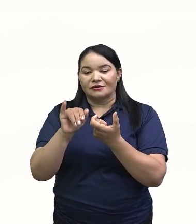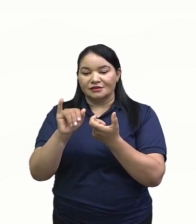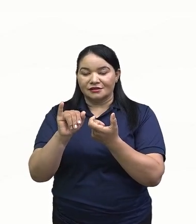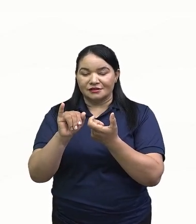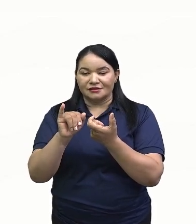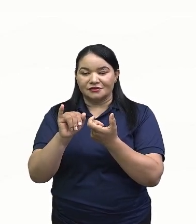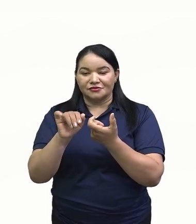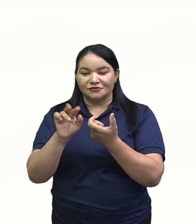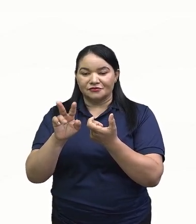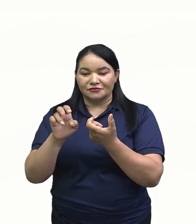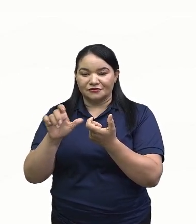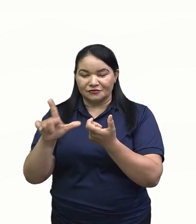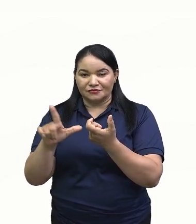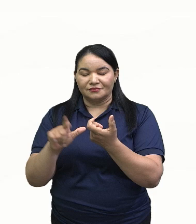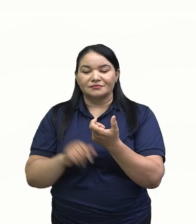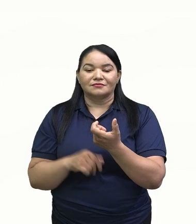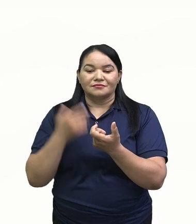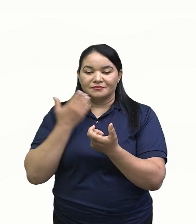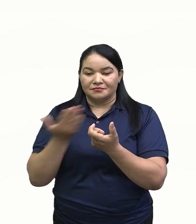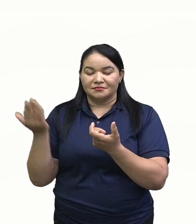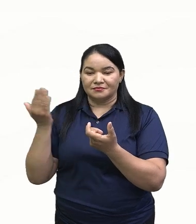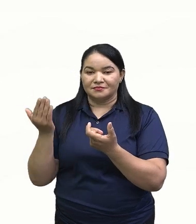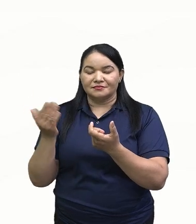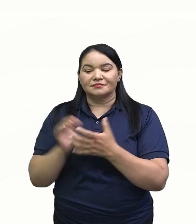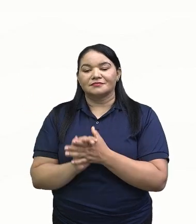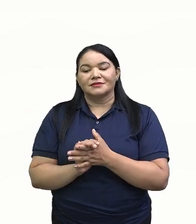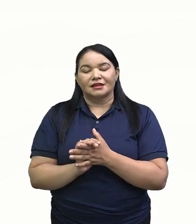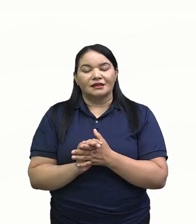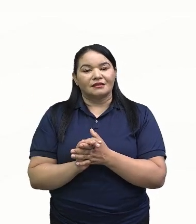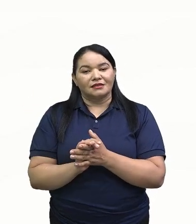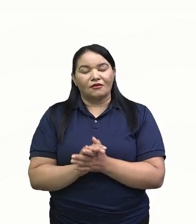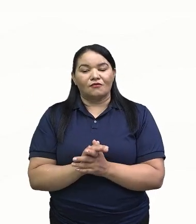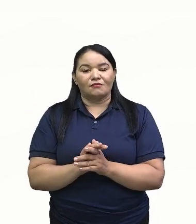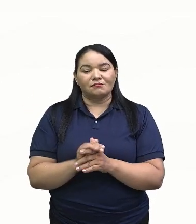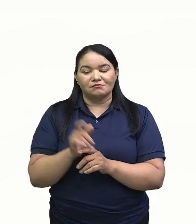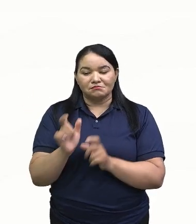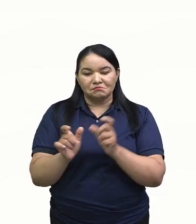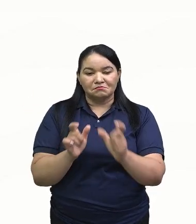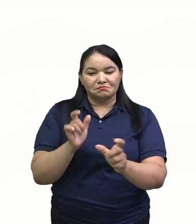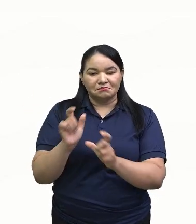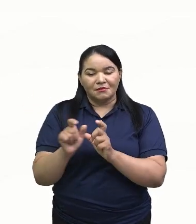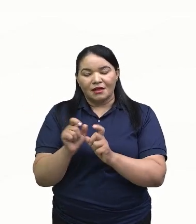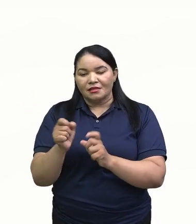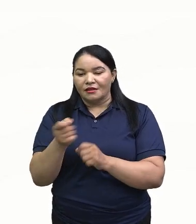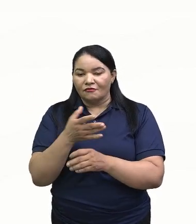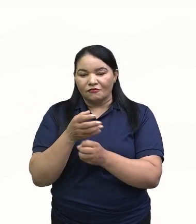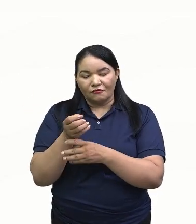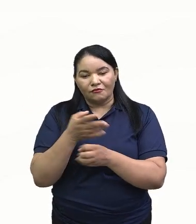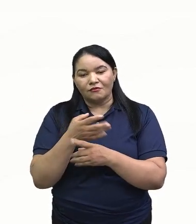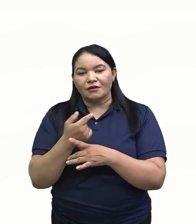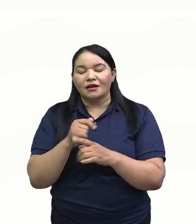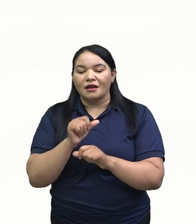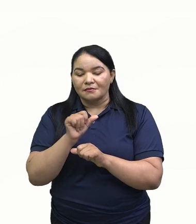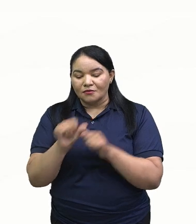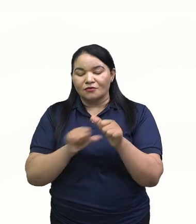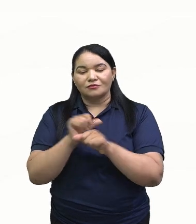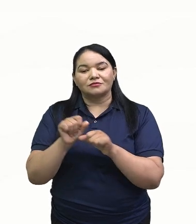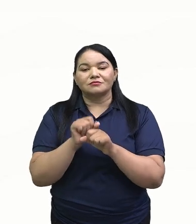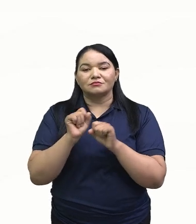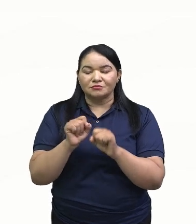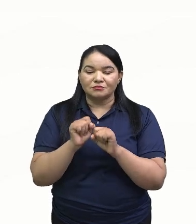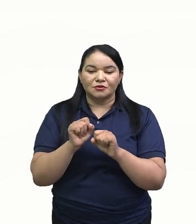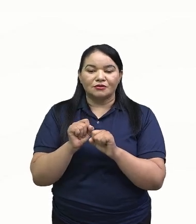da palavra ível. Então, no processo de formação das palavras, as letras elas se transformam em